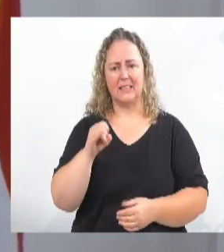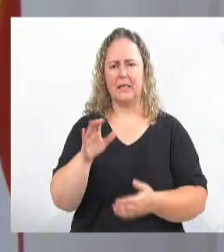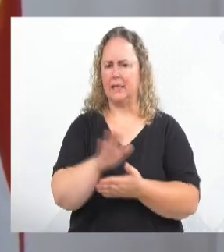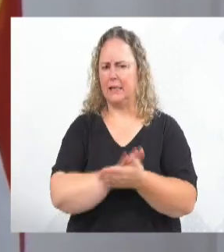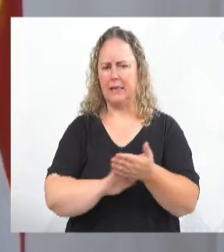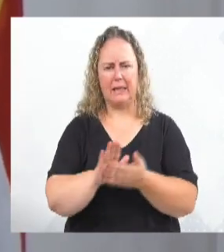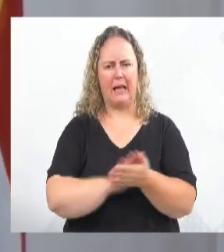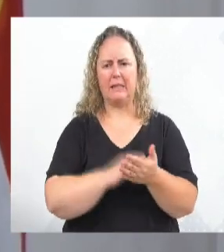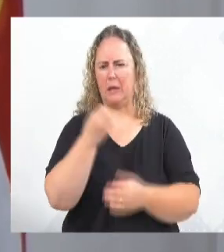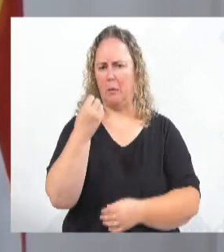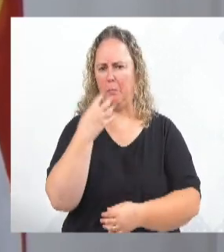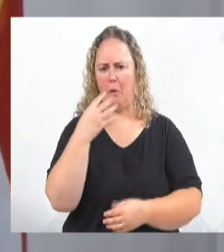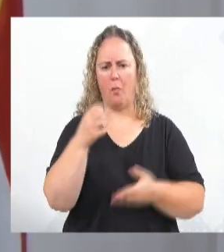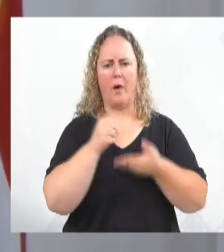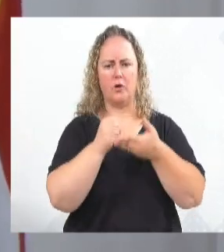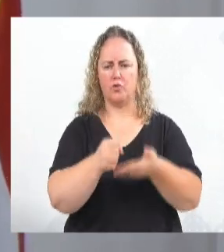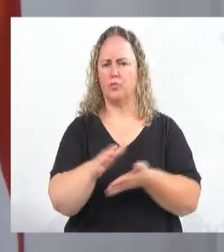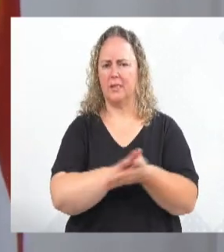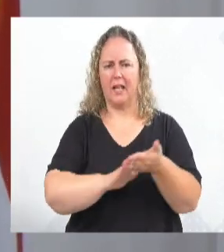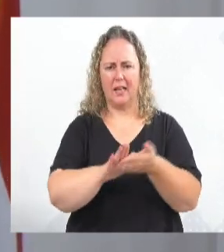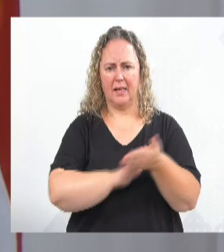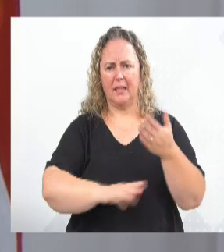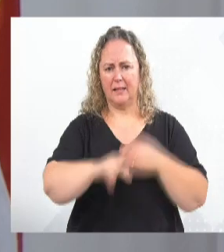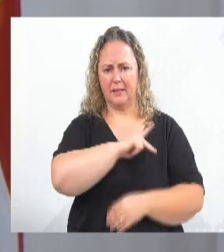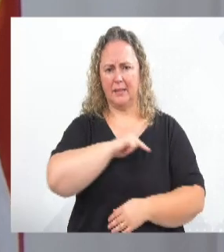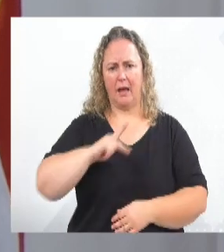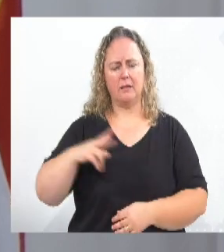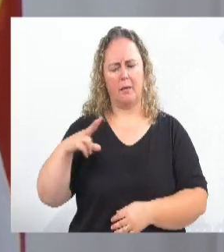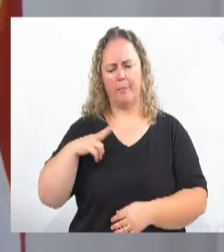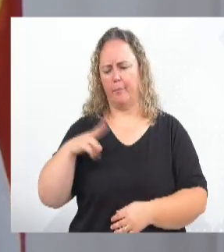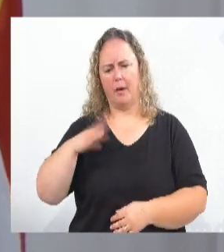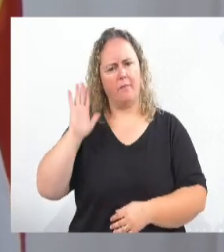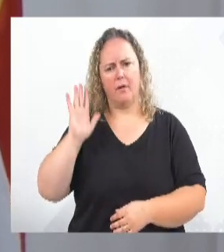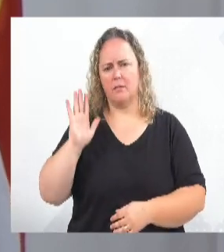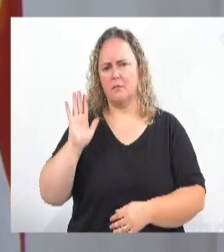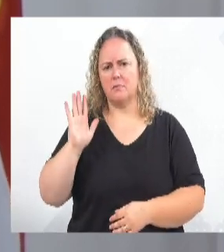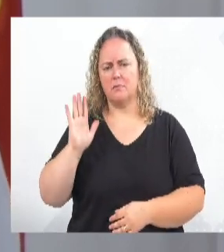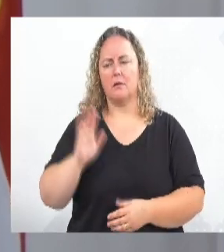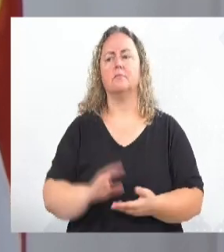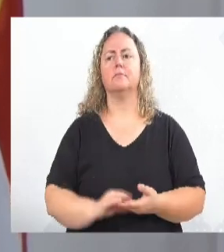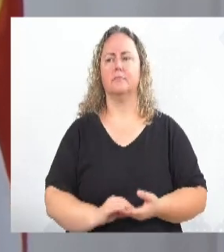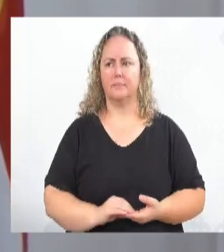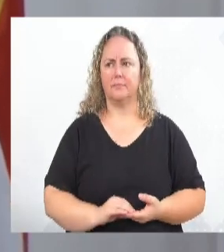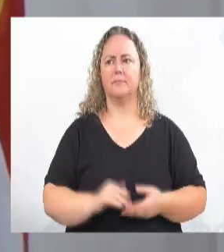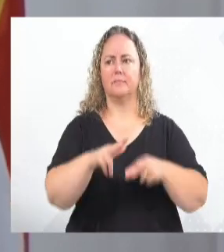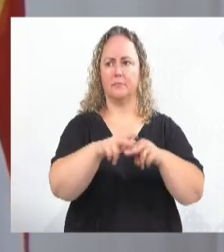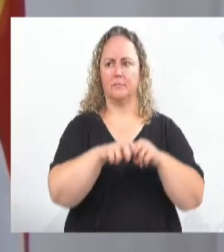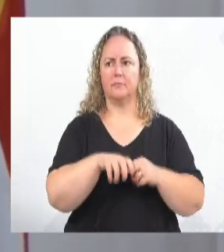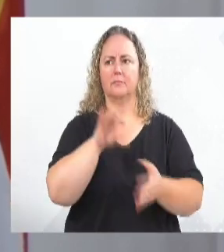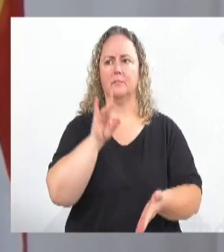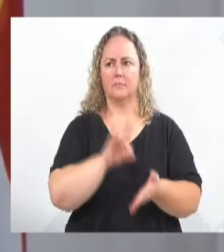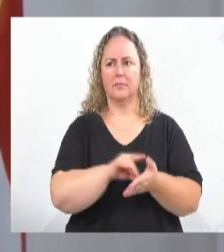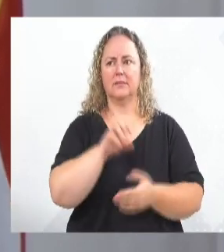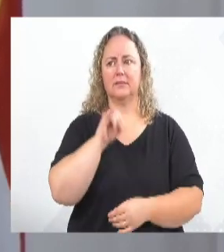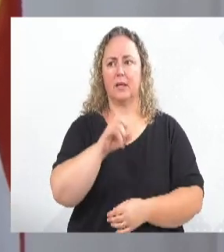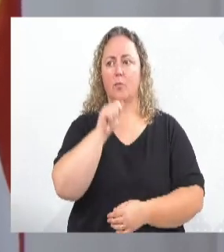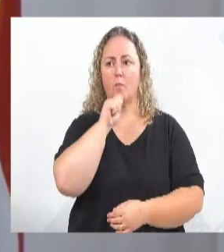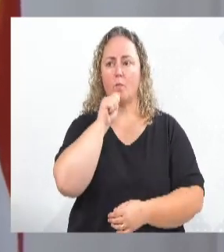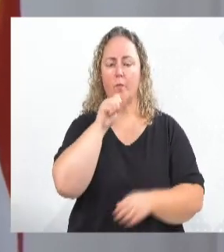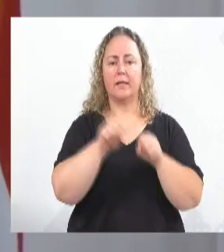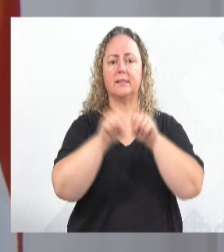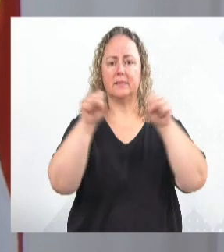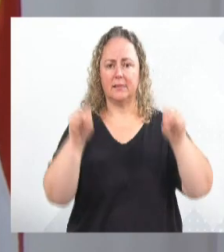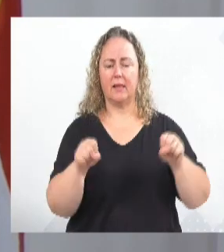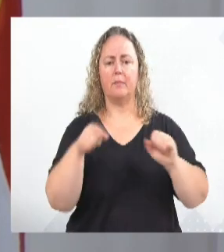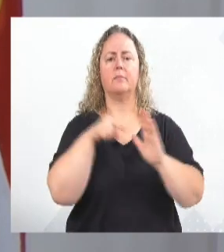prático para quem precisa de algum serviço público, que seja privatizado. Por isso, vou protocolar, isso se já não está no sistema, um requerimento